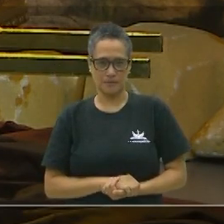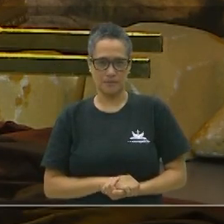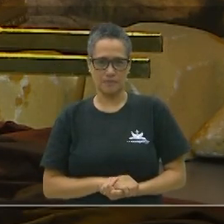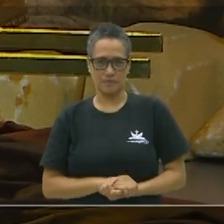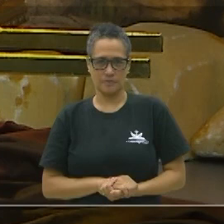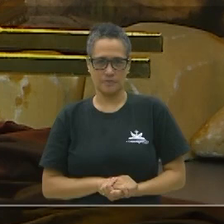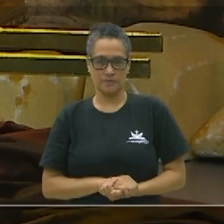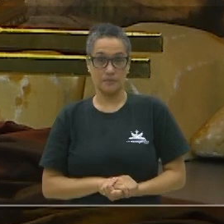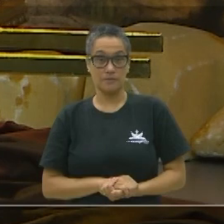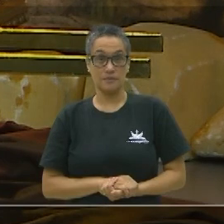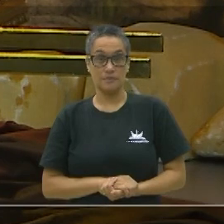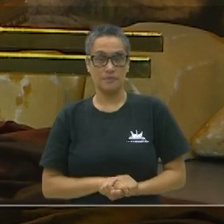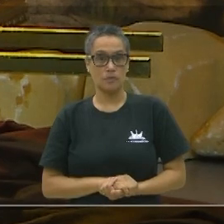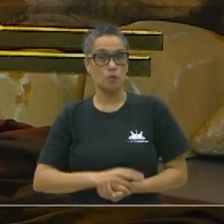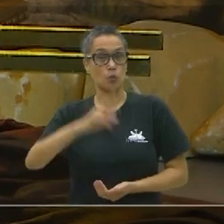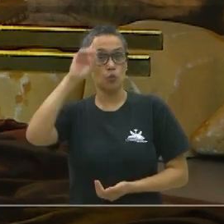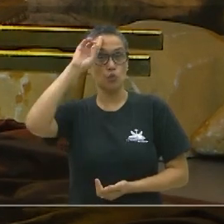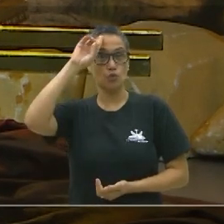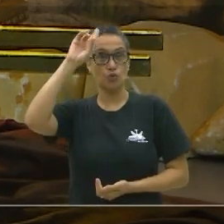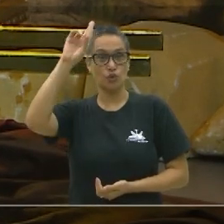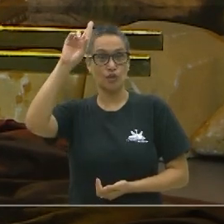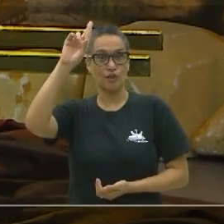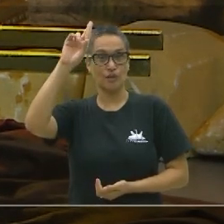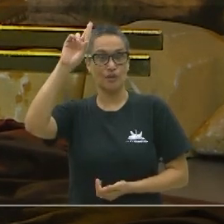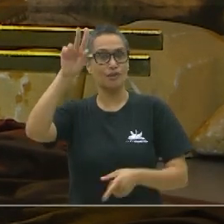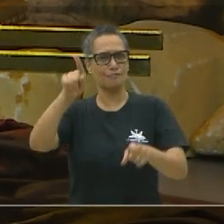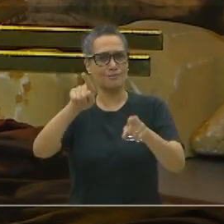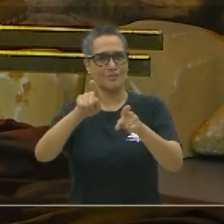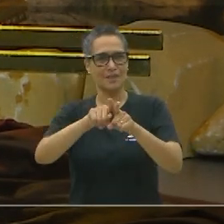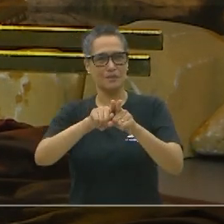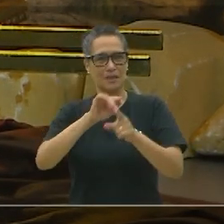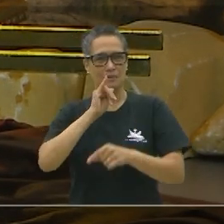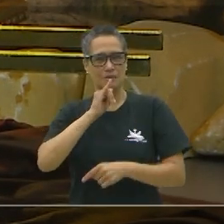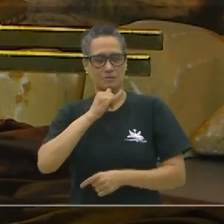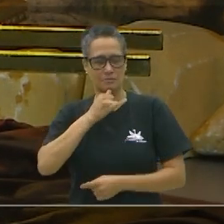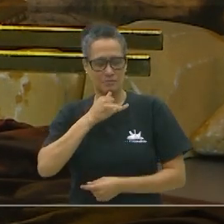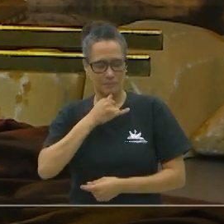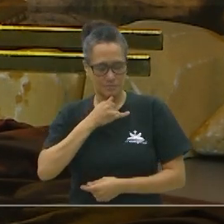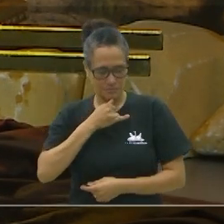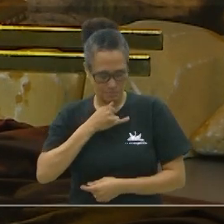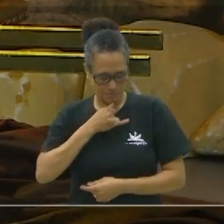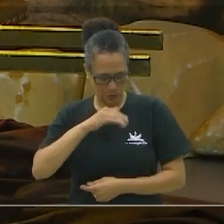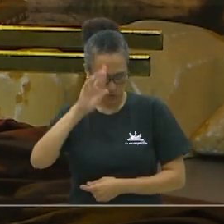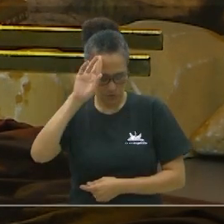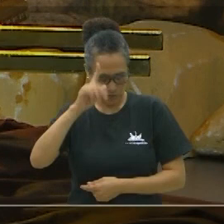O Senhor levantando a cabeça de muitos irmãos.